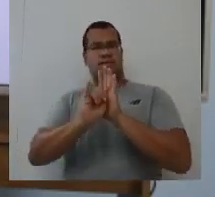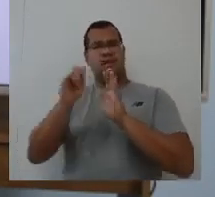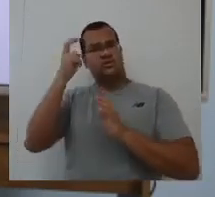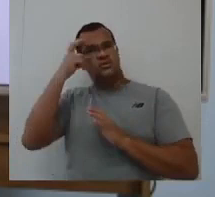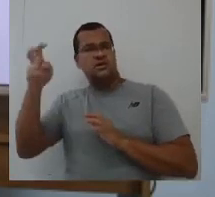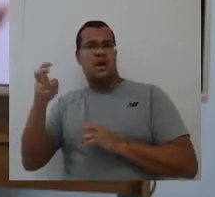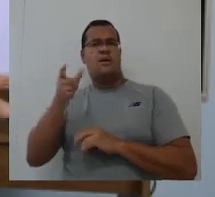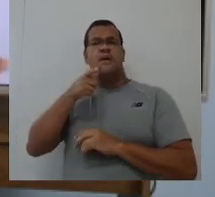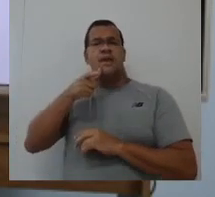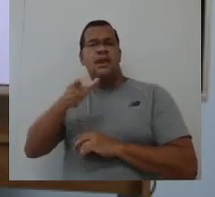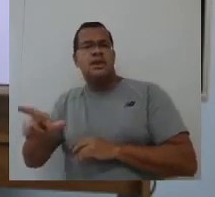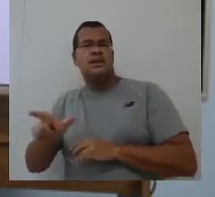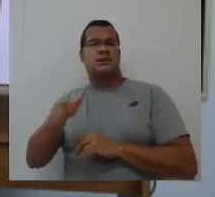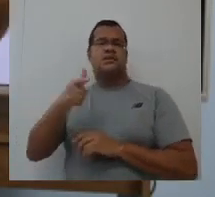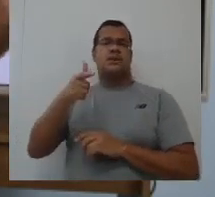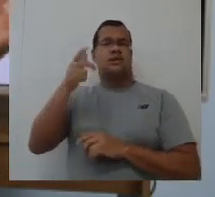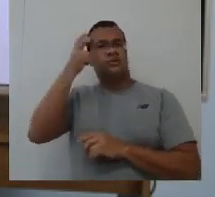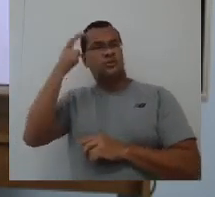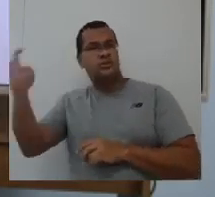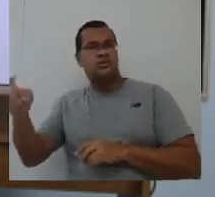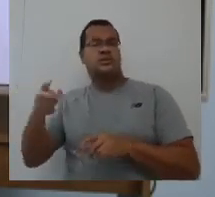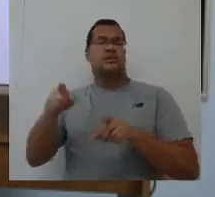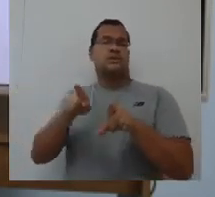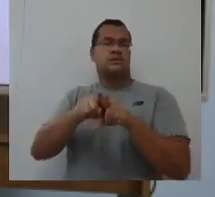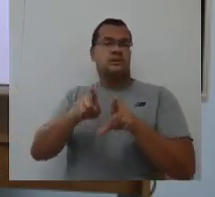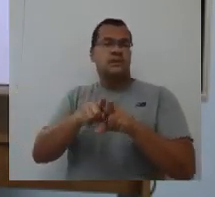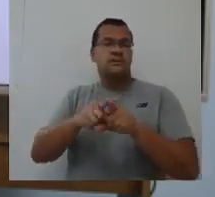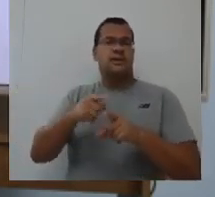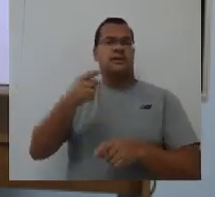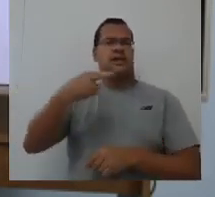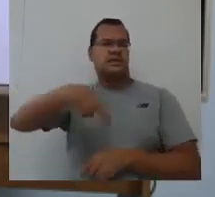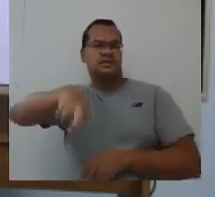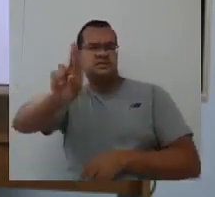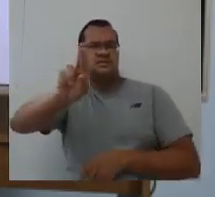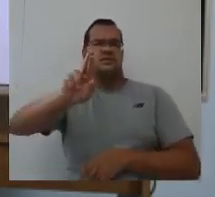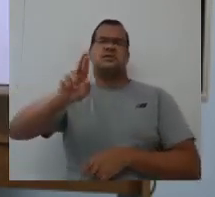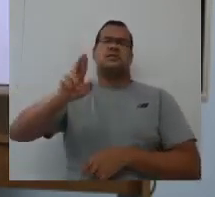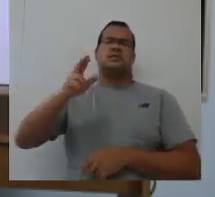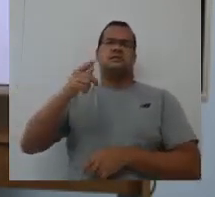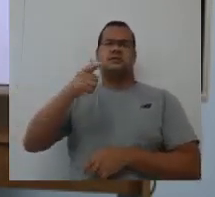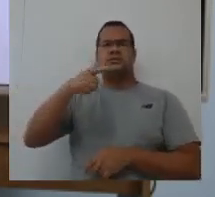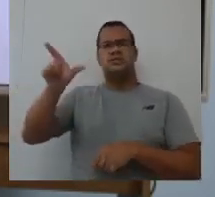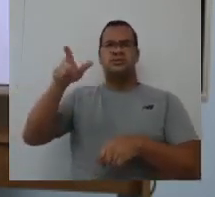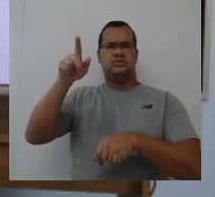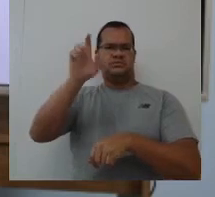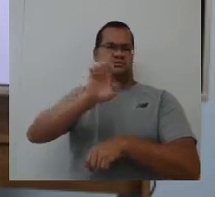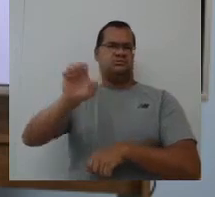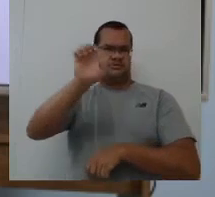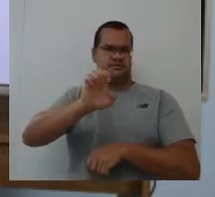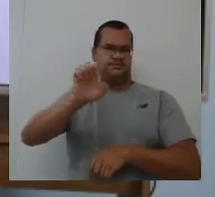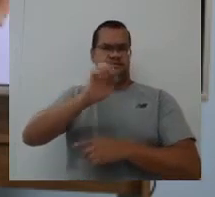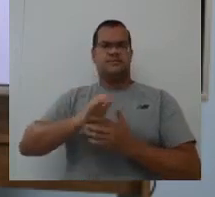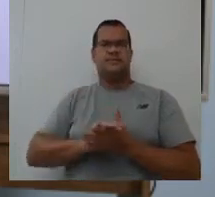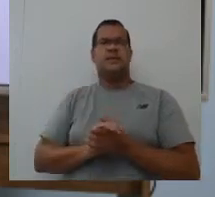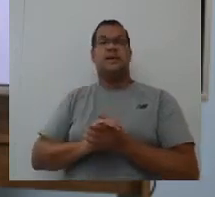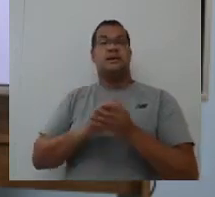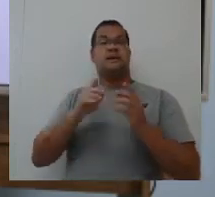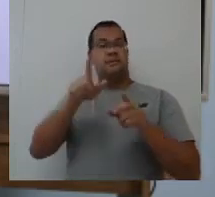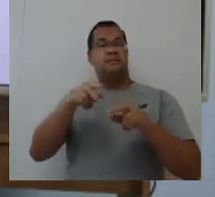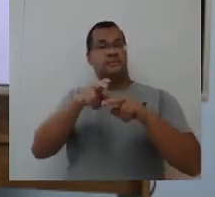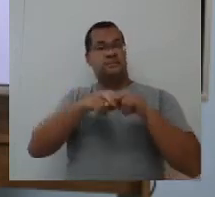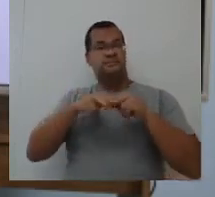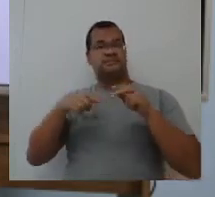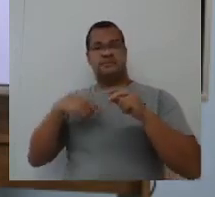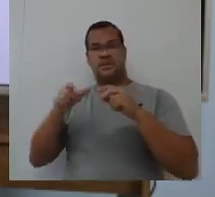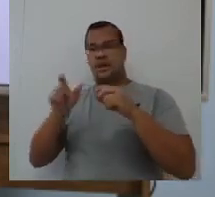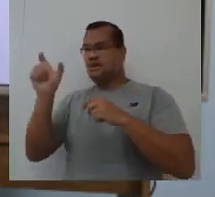língua, costumes, a religiosidade, que a religião cristã, que era muito comum ao conjunto dos países da Europa nesse período. Então, essa unificação